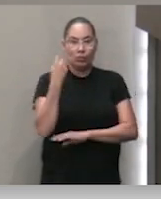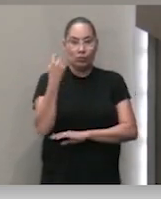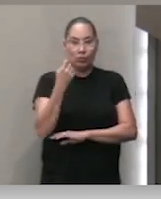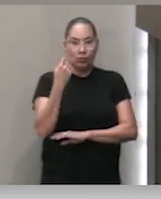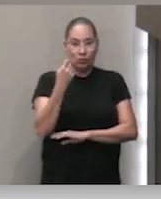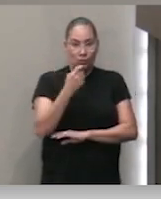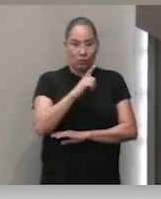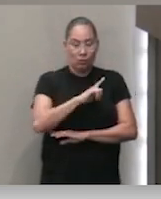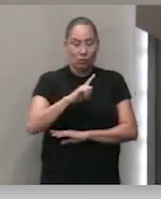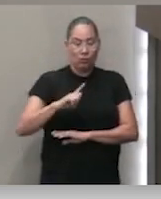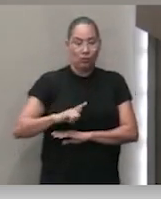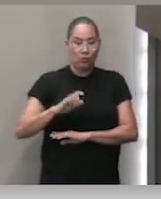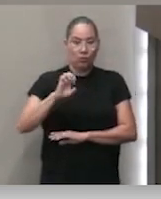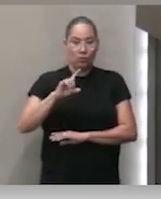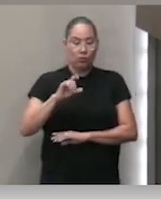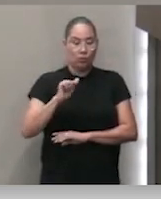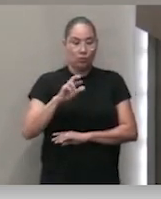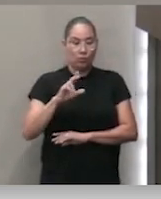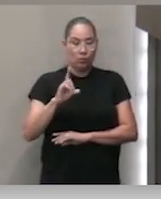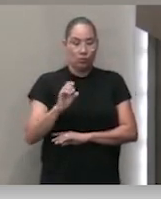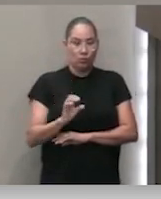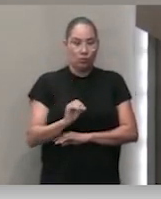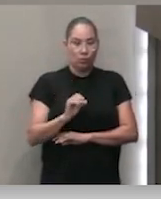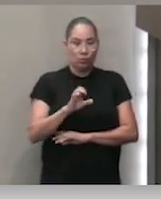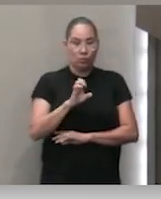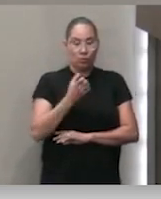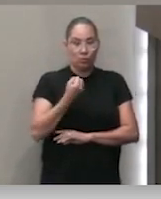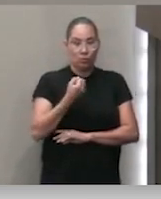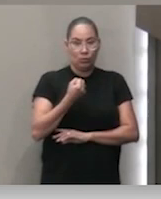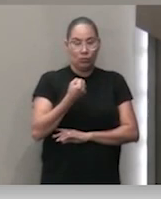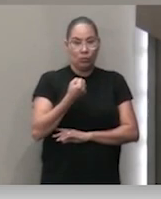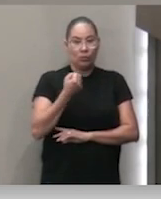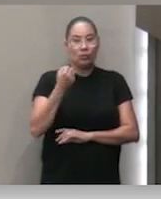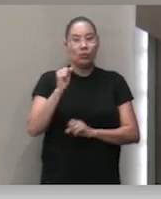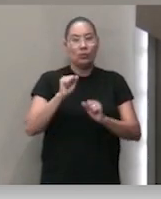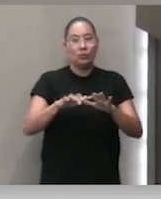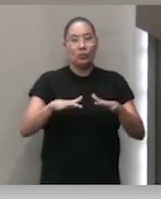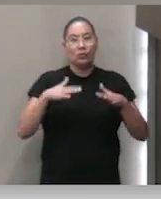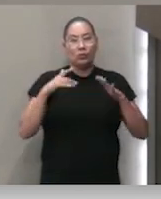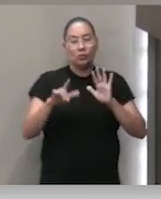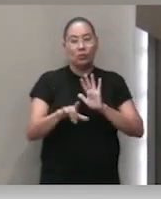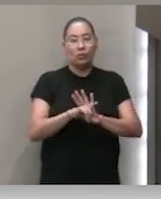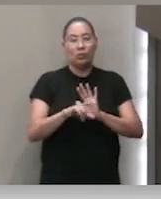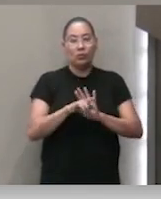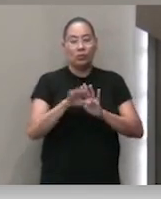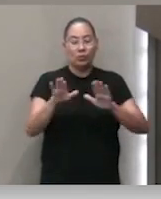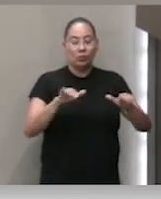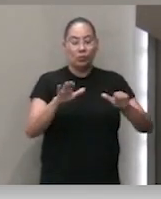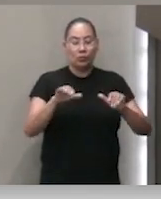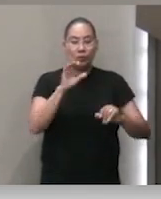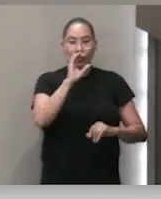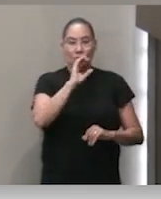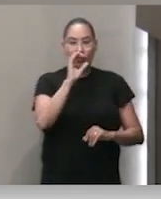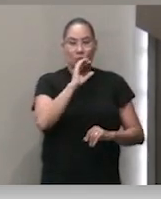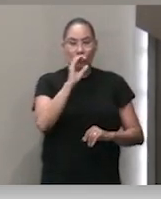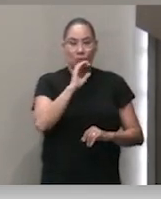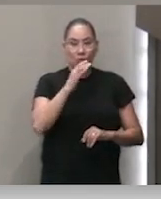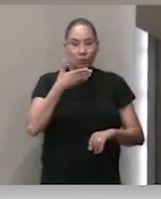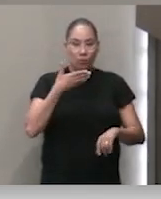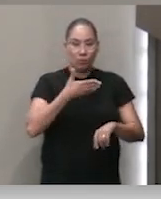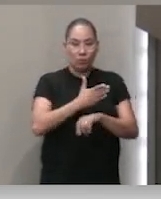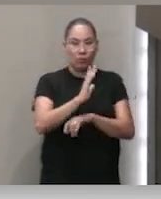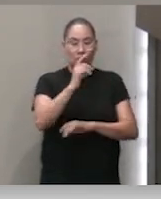governador Eduardo Leite à Assembleia Legislativa e o chamamento urgente dos aprovados